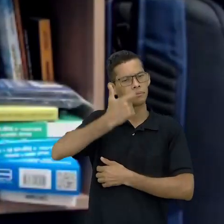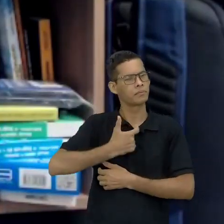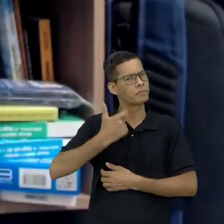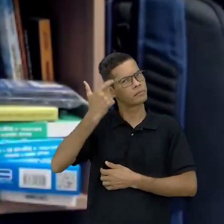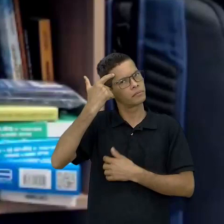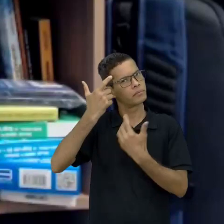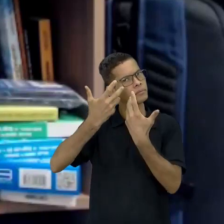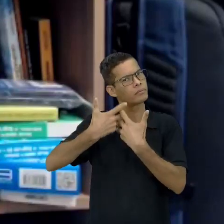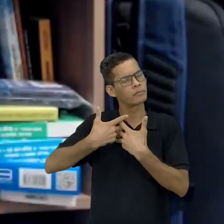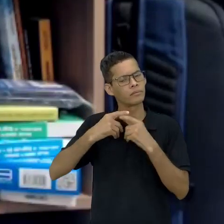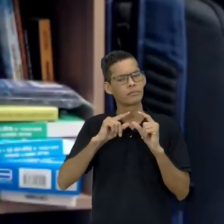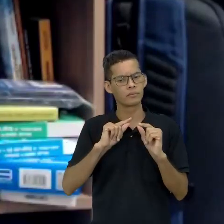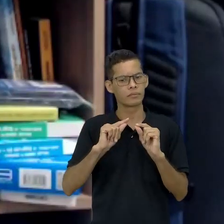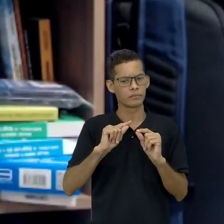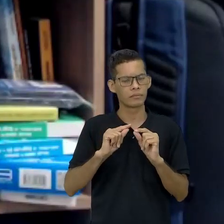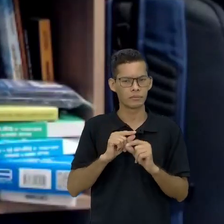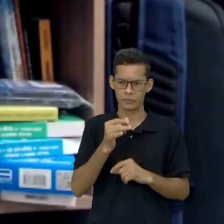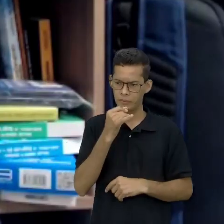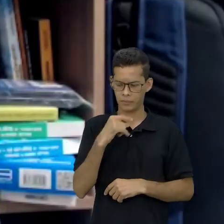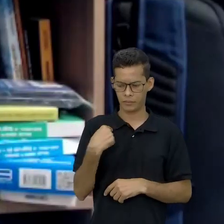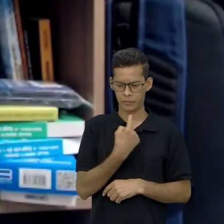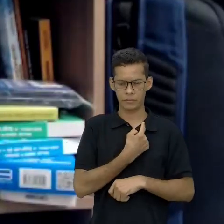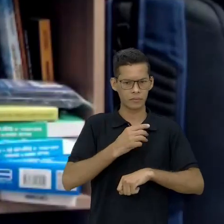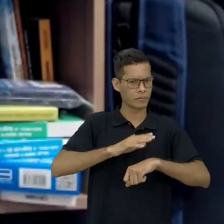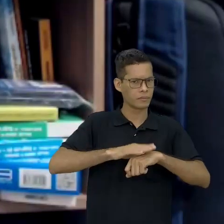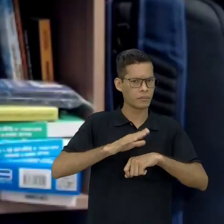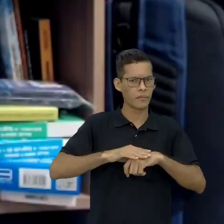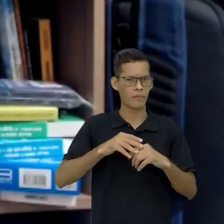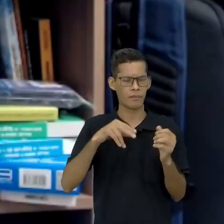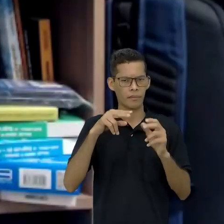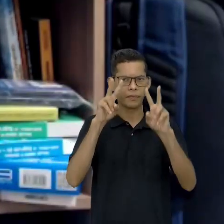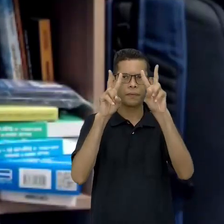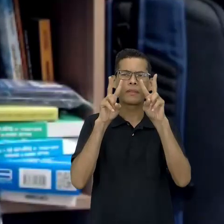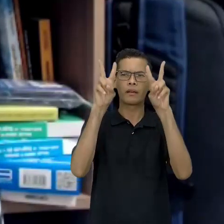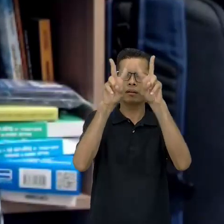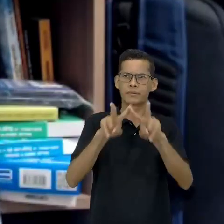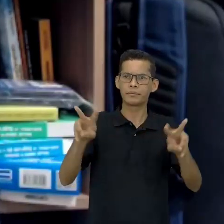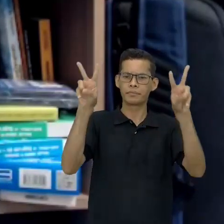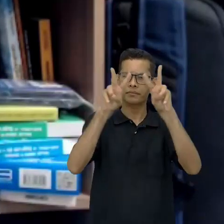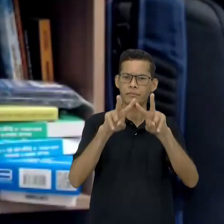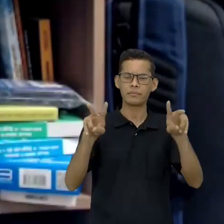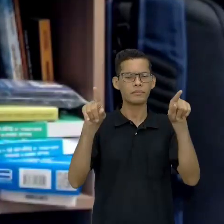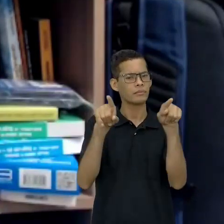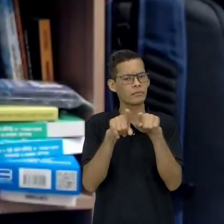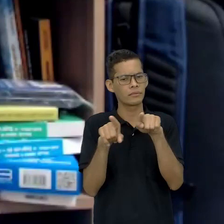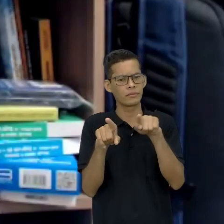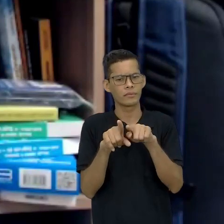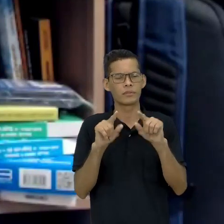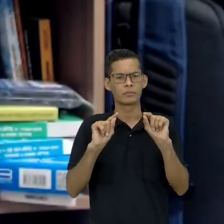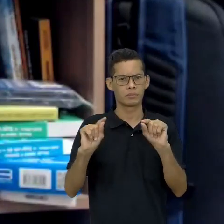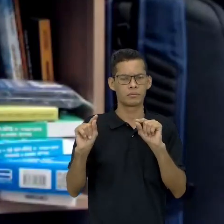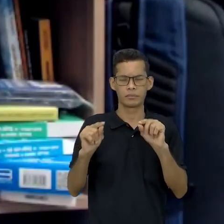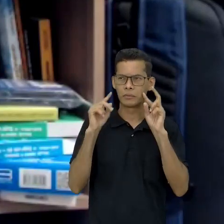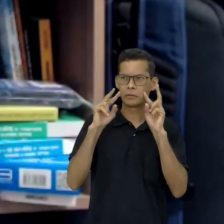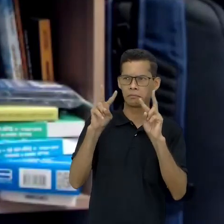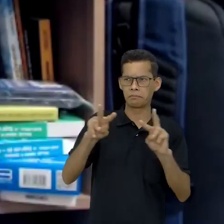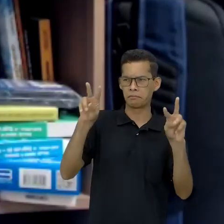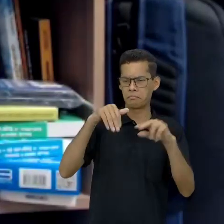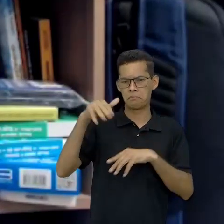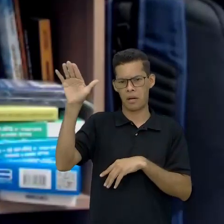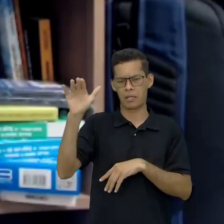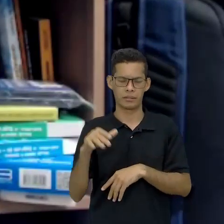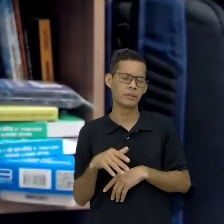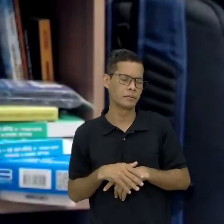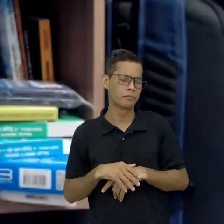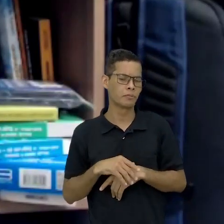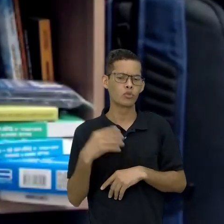aqui que quando nós fazemos uma leitura visual, não só a leitura visual, mas a leitura visual mais ainda,